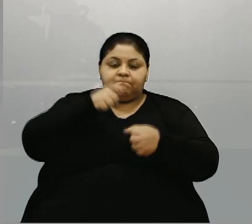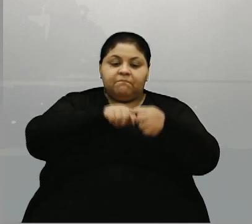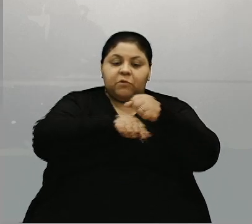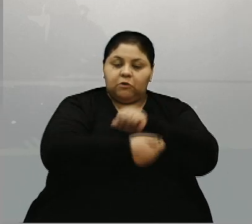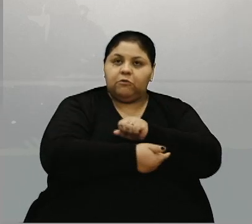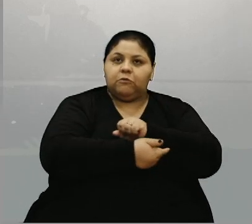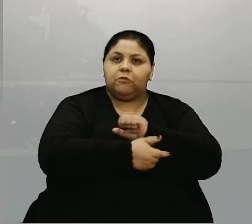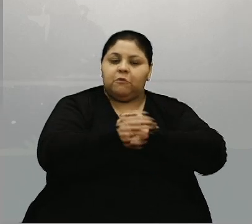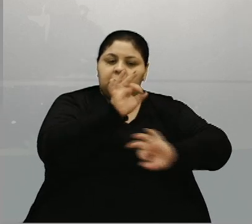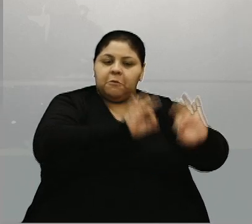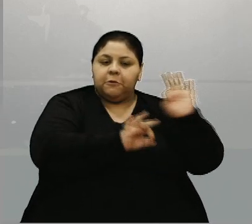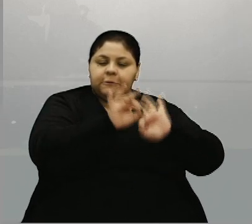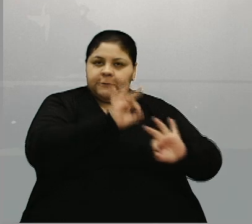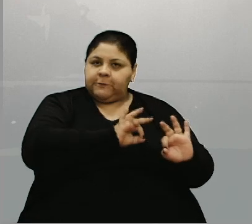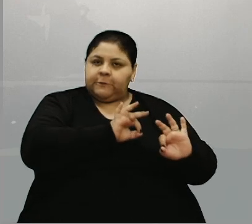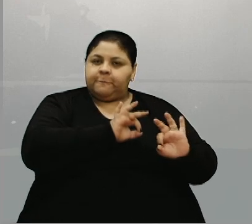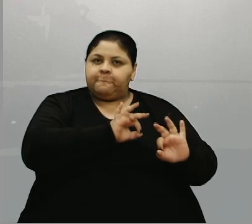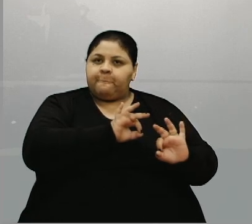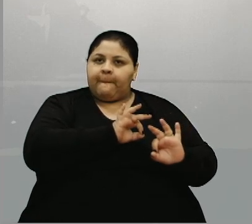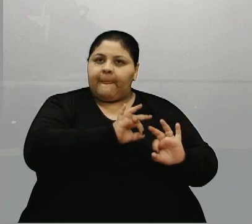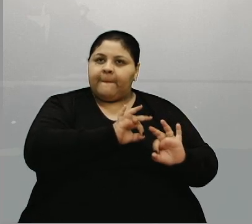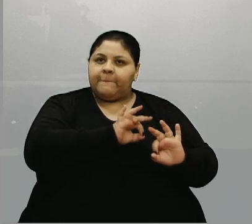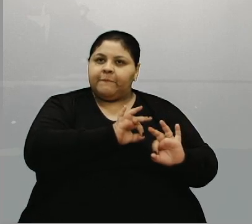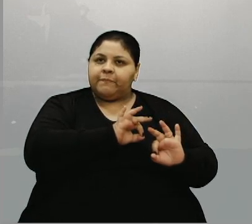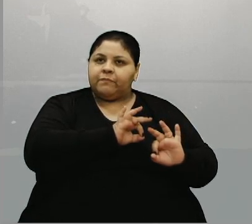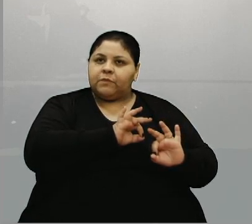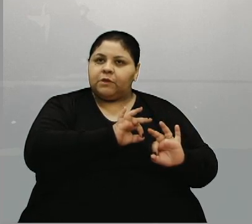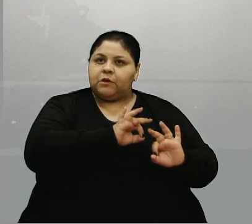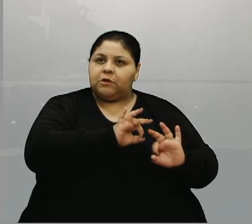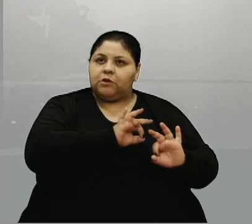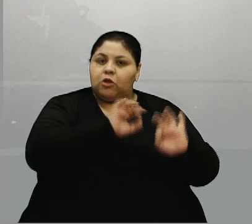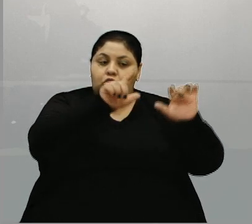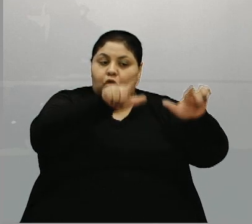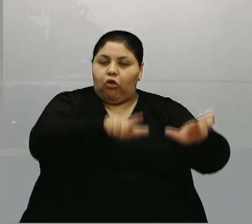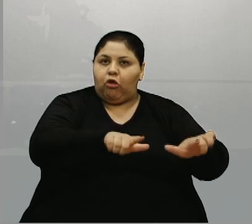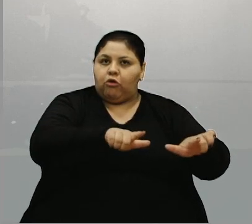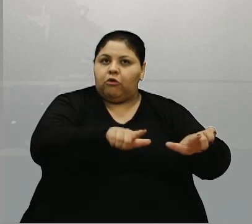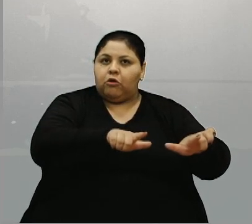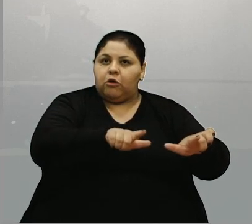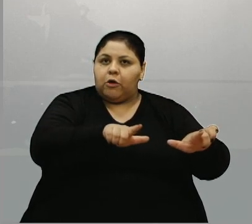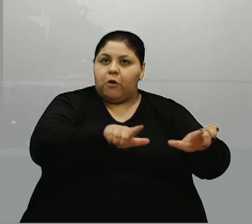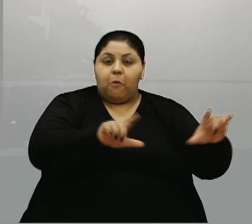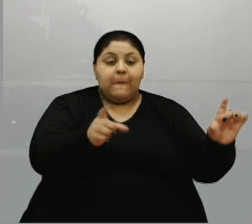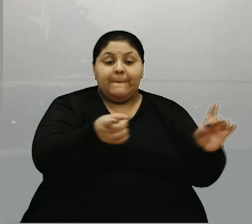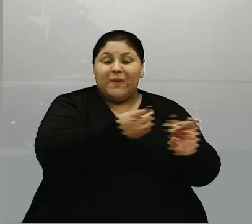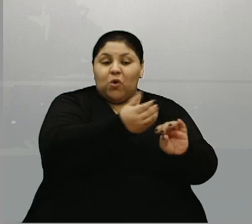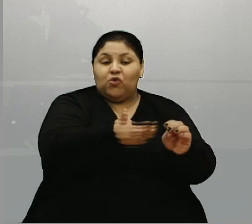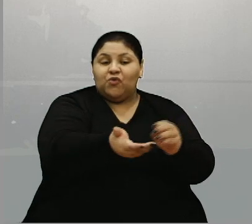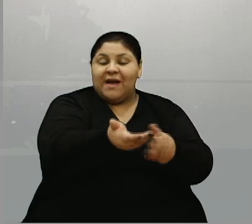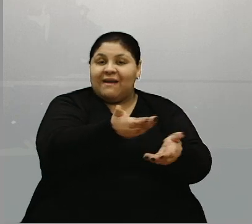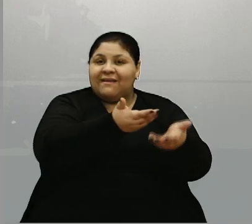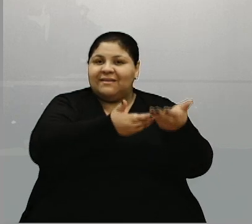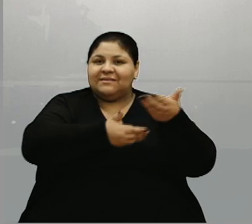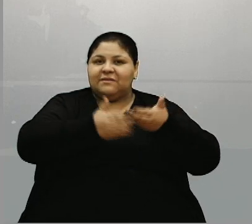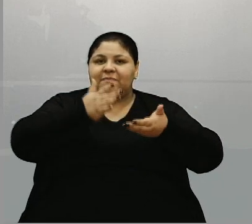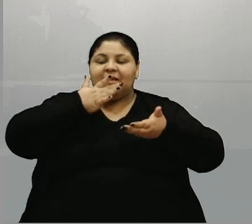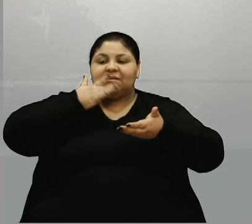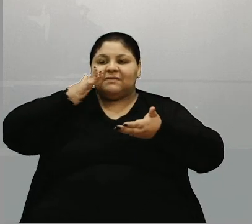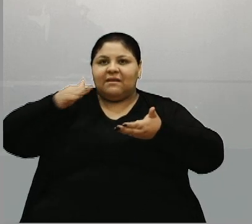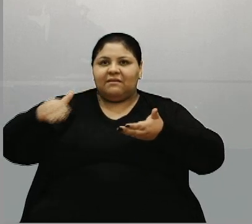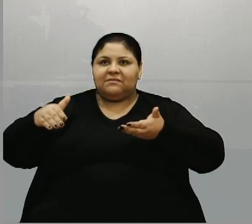a adequação do imóvel, deixando apto a receber as crianças dentro das